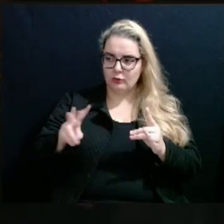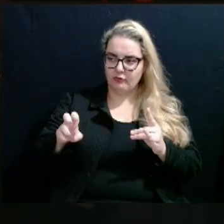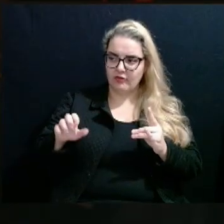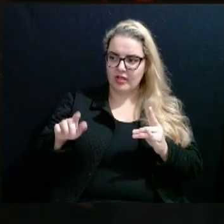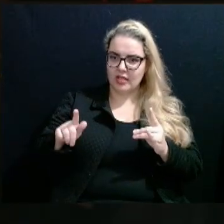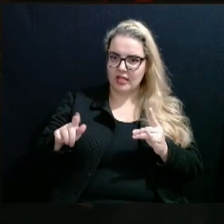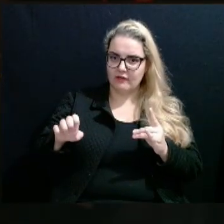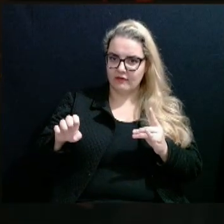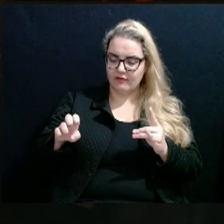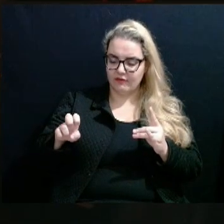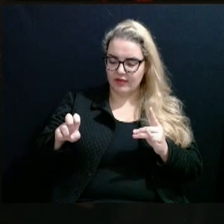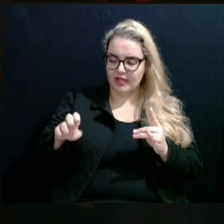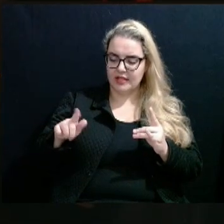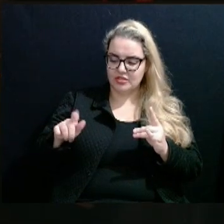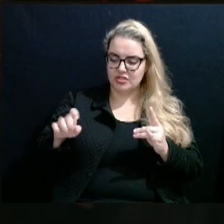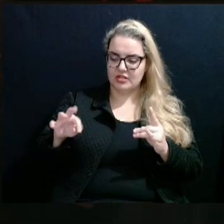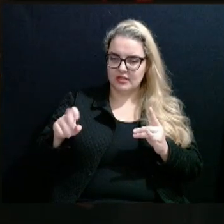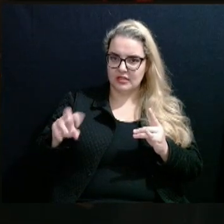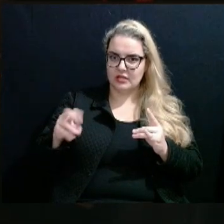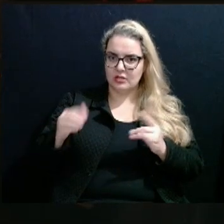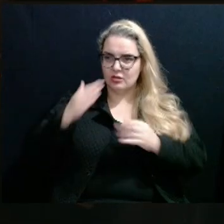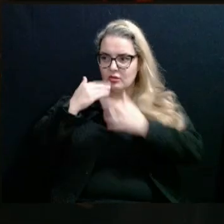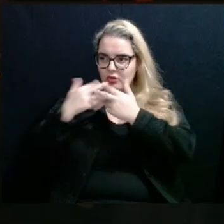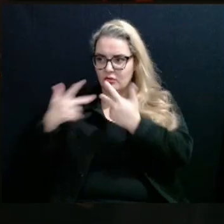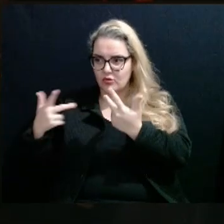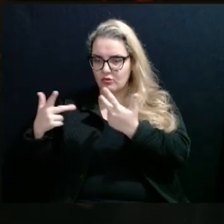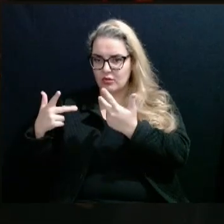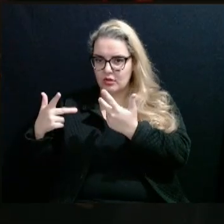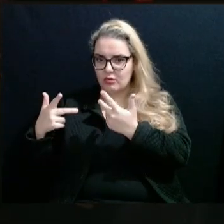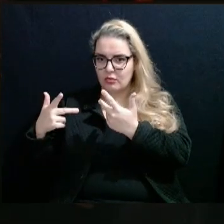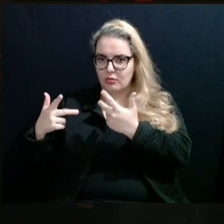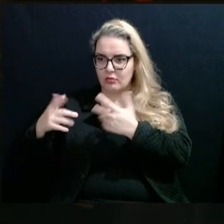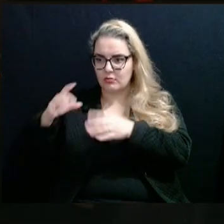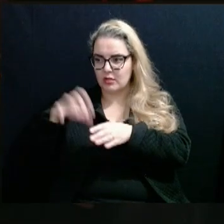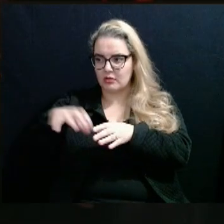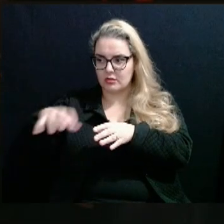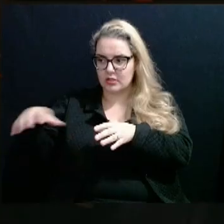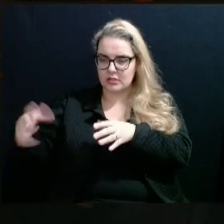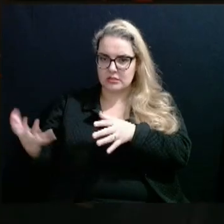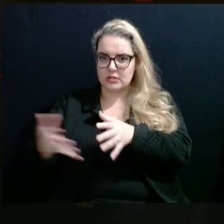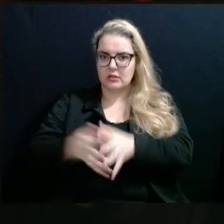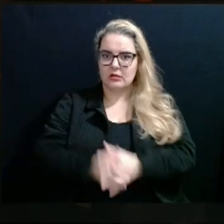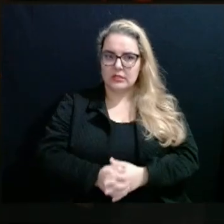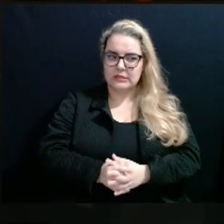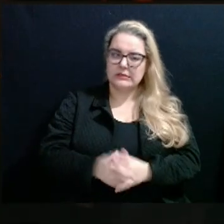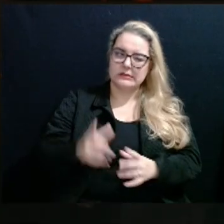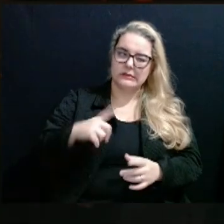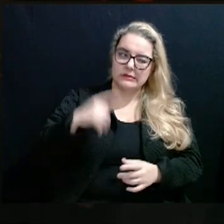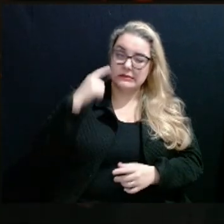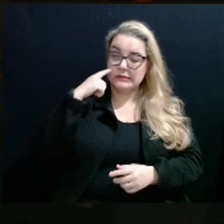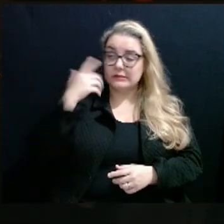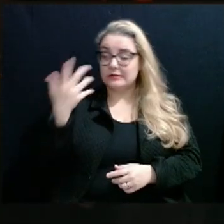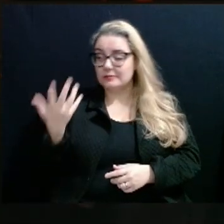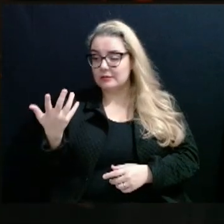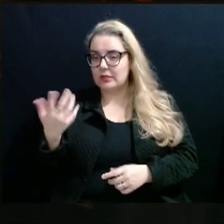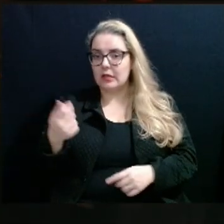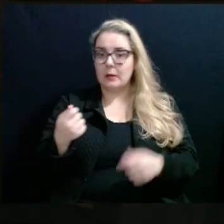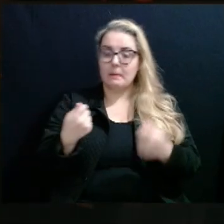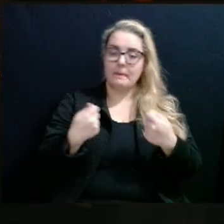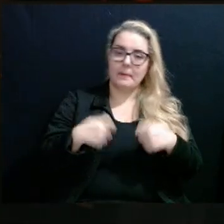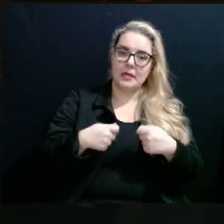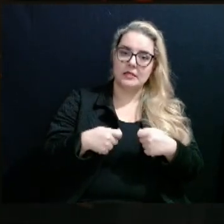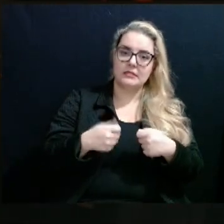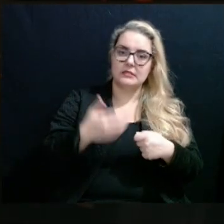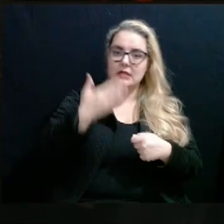Existe ainda um tabu que diz que precisa comer carne para